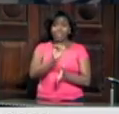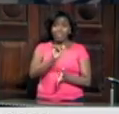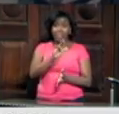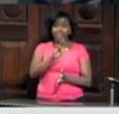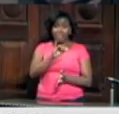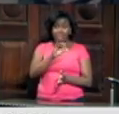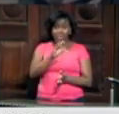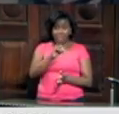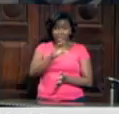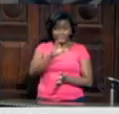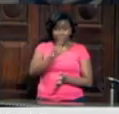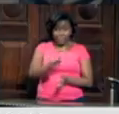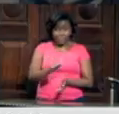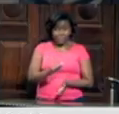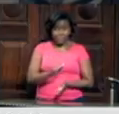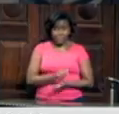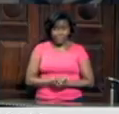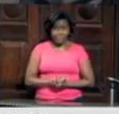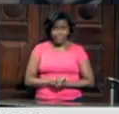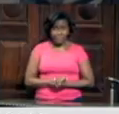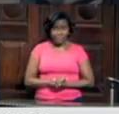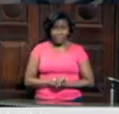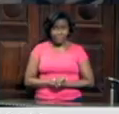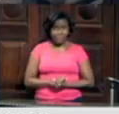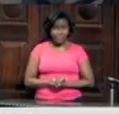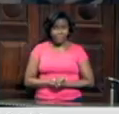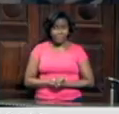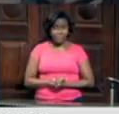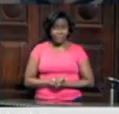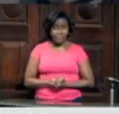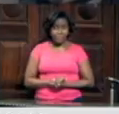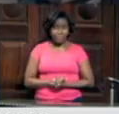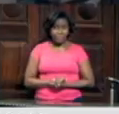da Academia Nacional de Medicina, que manda,